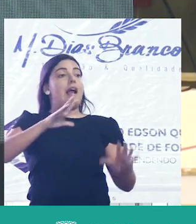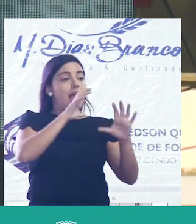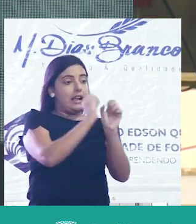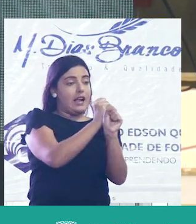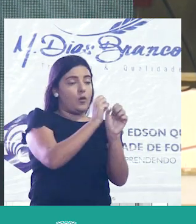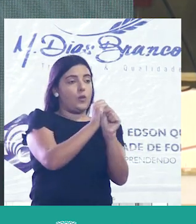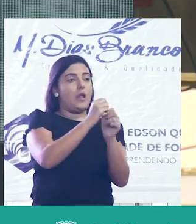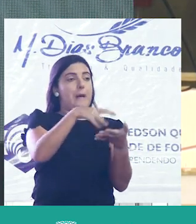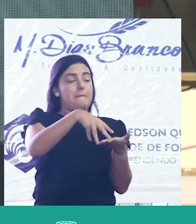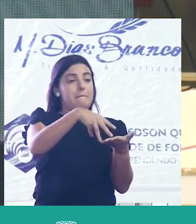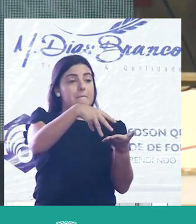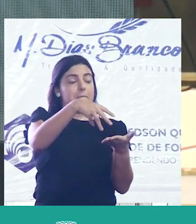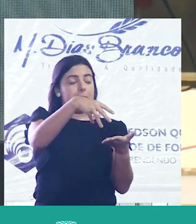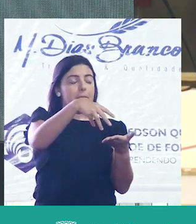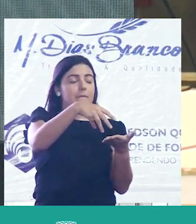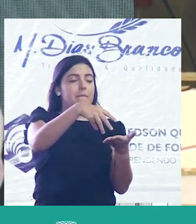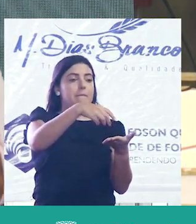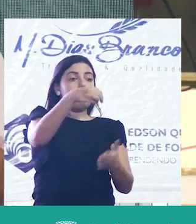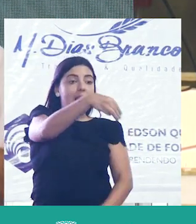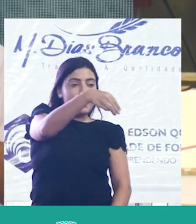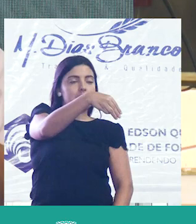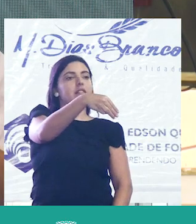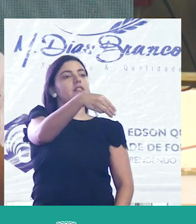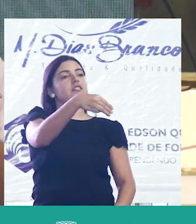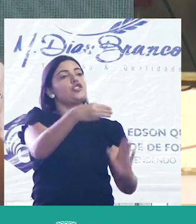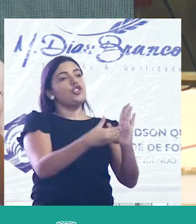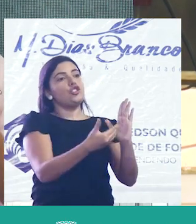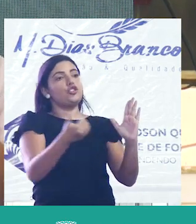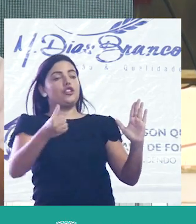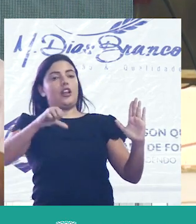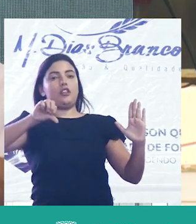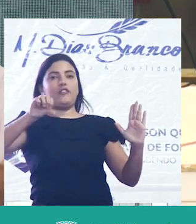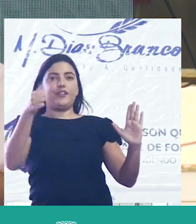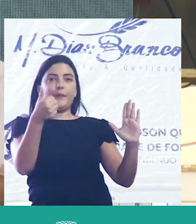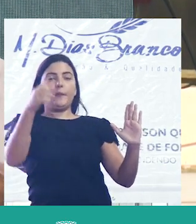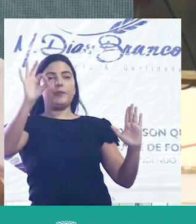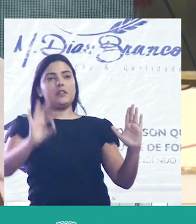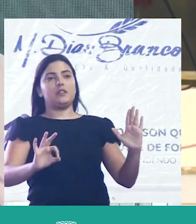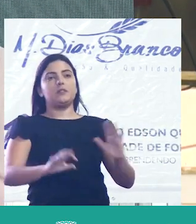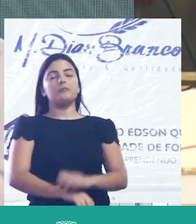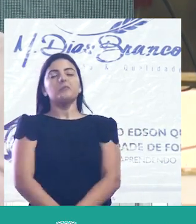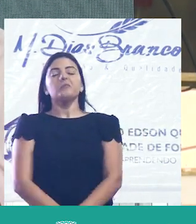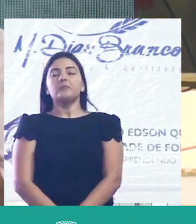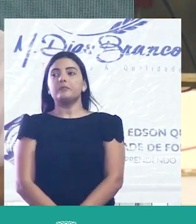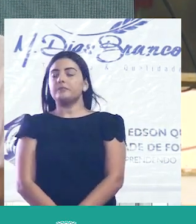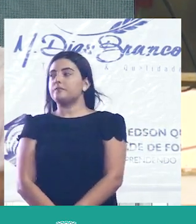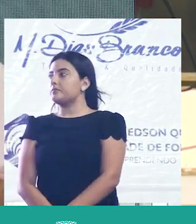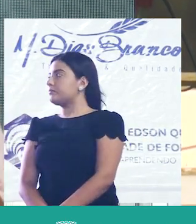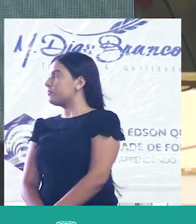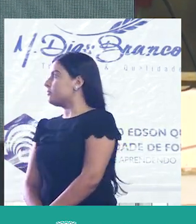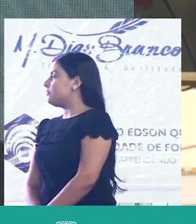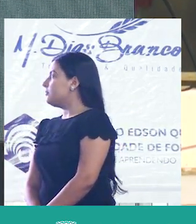massa teórica, eu tirei o percentual referente ao rendimento. Ok?